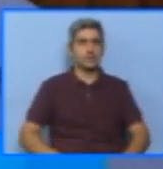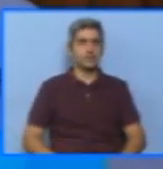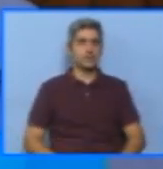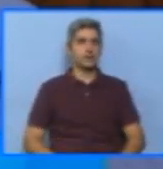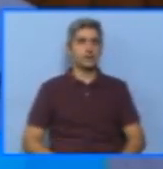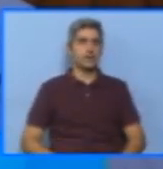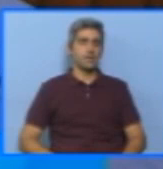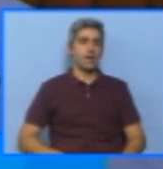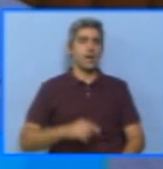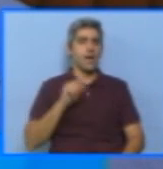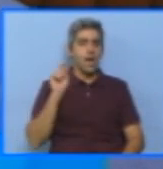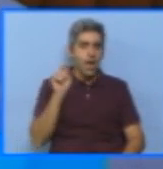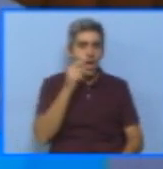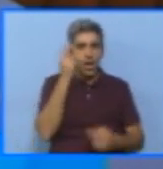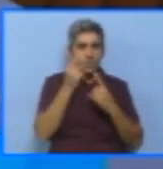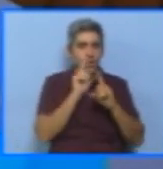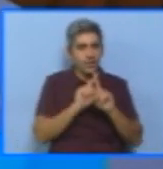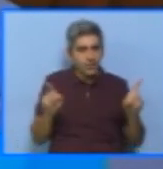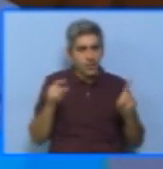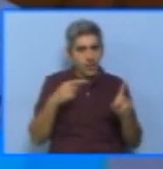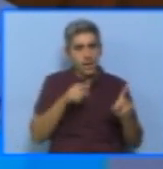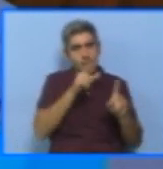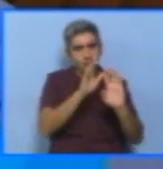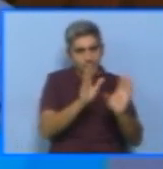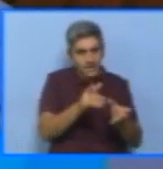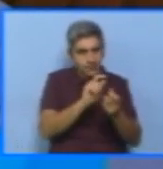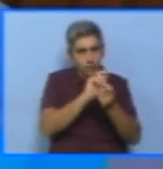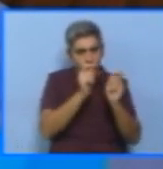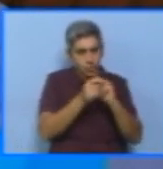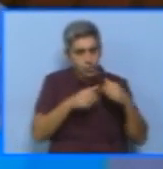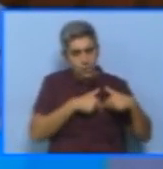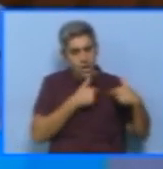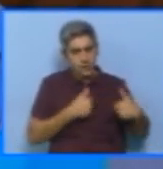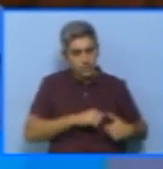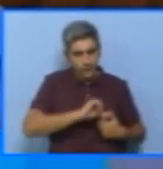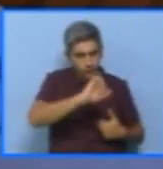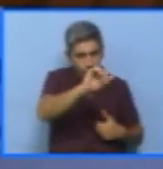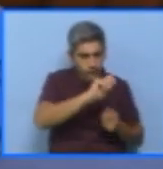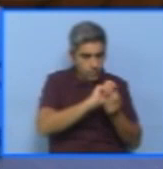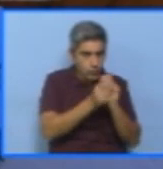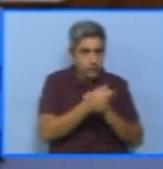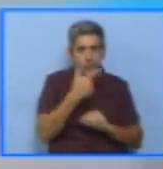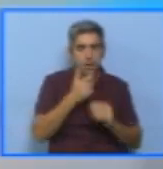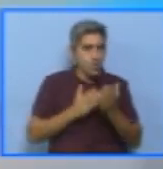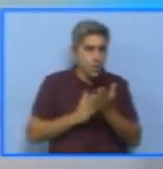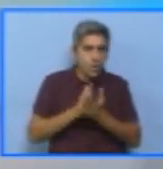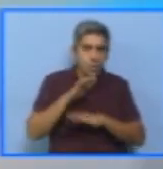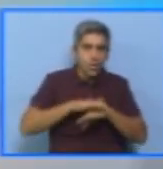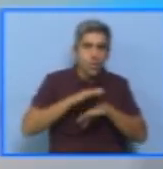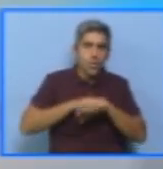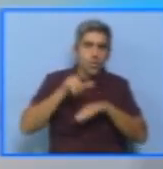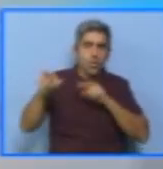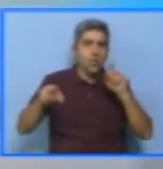portanto, há qualquer coisa que é diferente e vós precisais de mudar o coração e não estar continuamente a culpabilizar